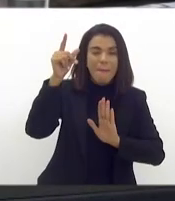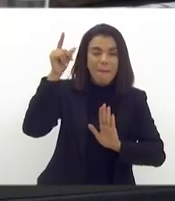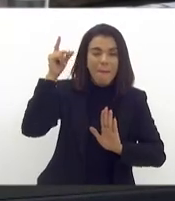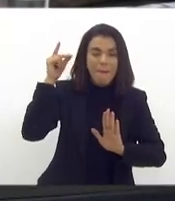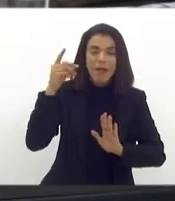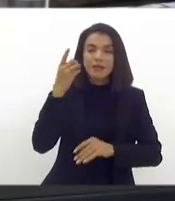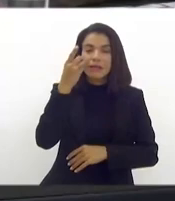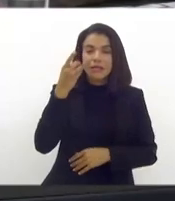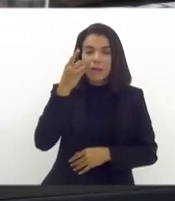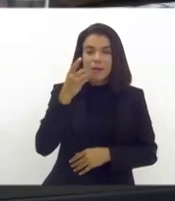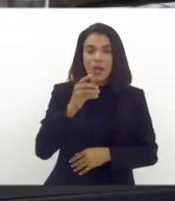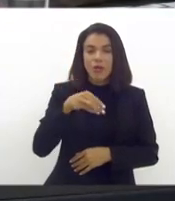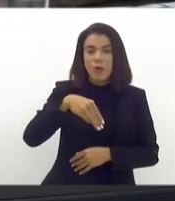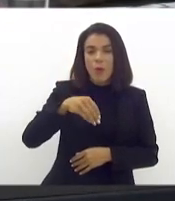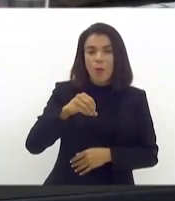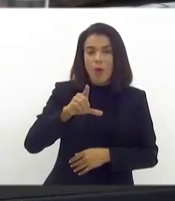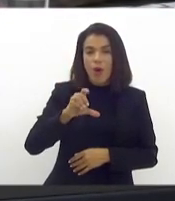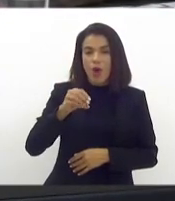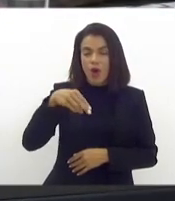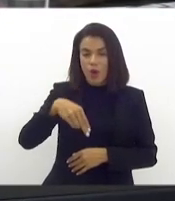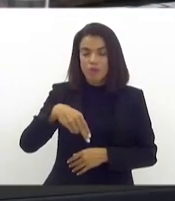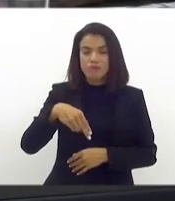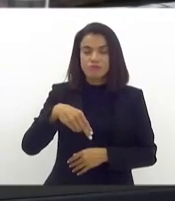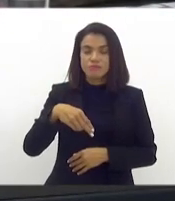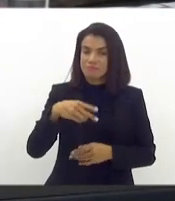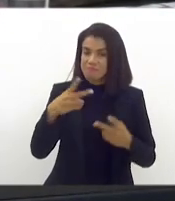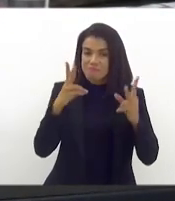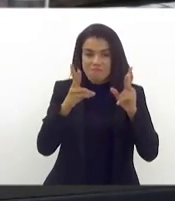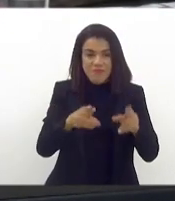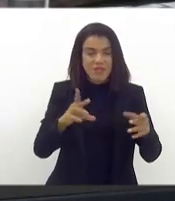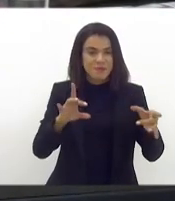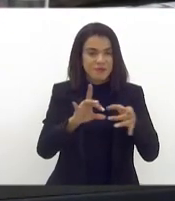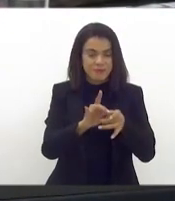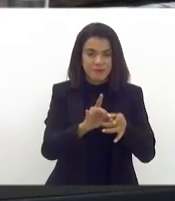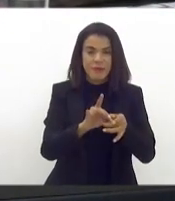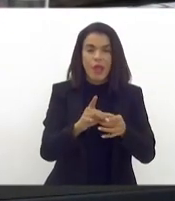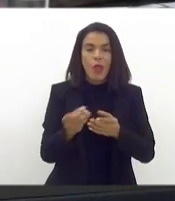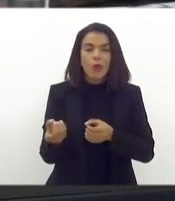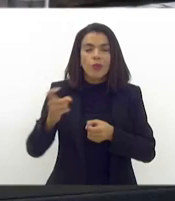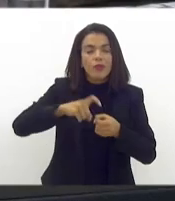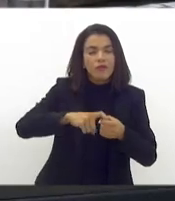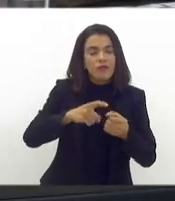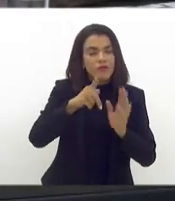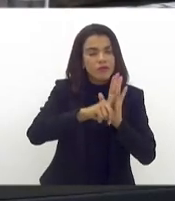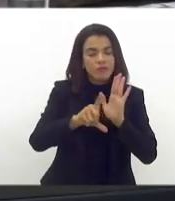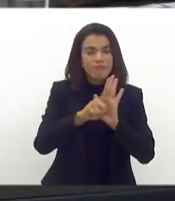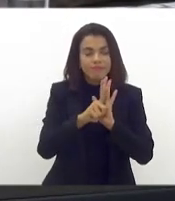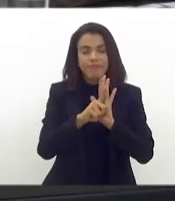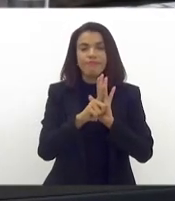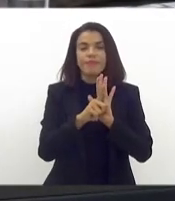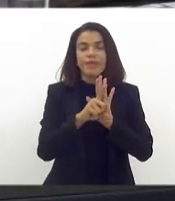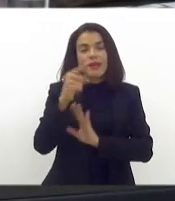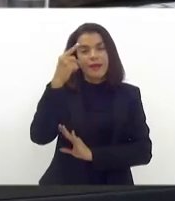engano, do deputado Molon sobre esse assunto. Aí eu acho que eu pedi vistas, devolvi, e aí